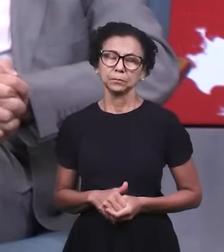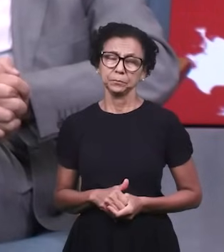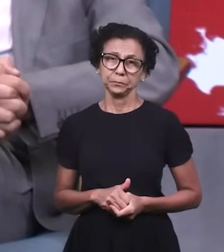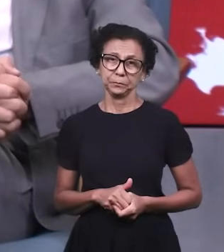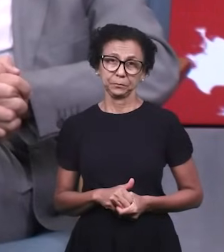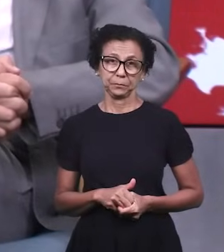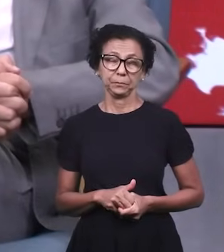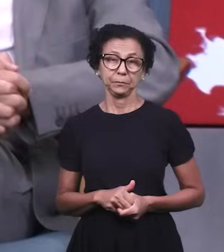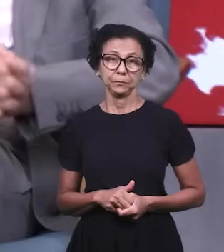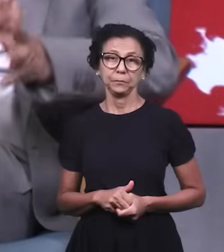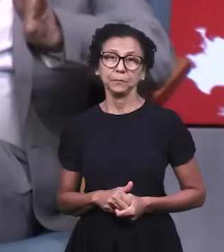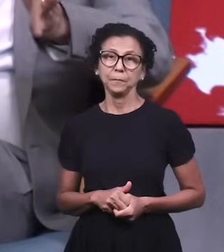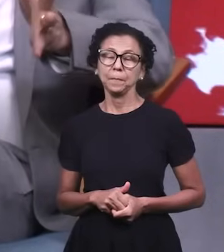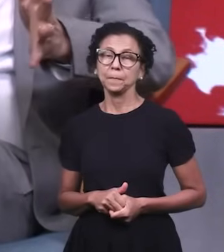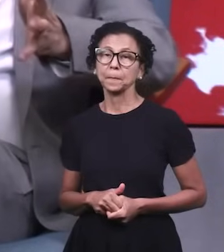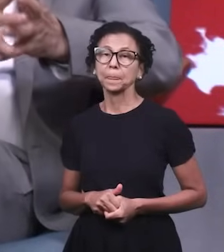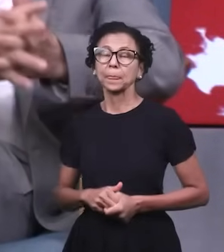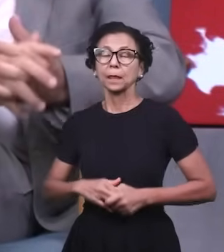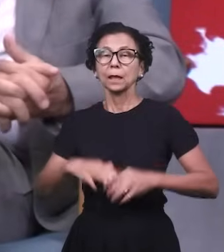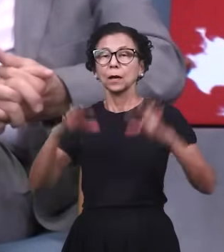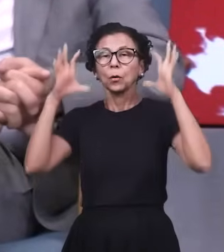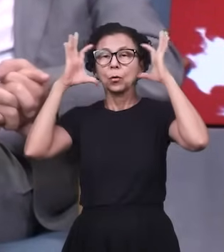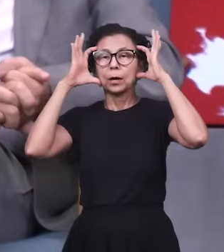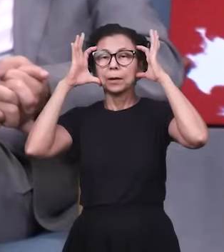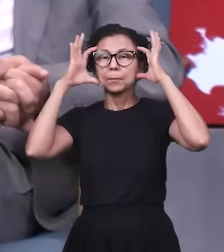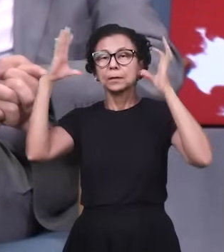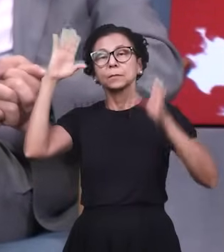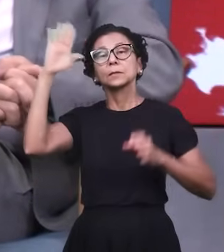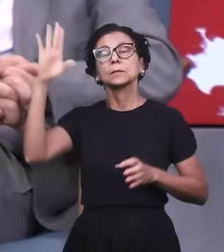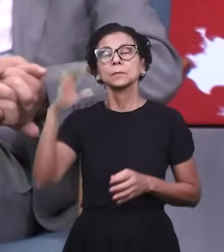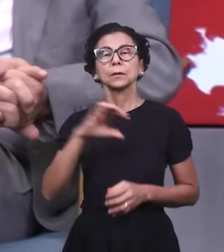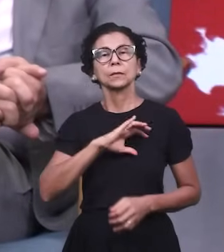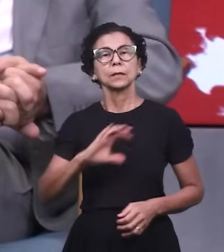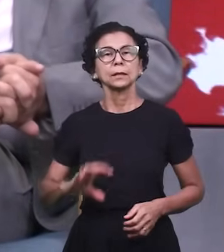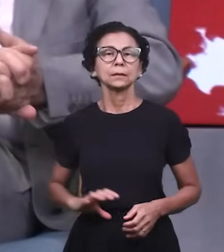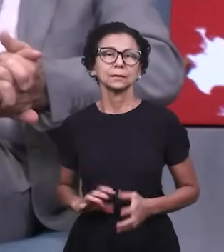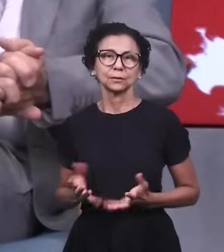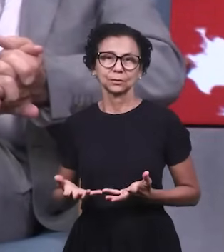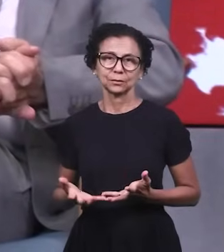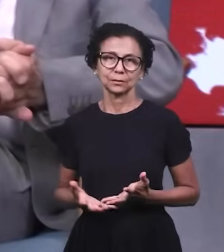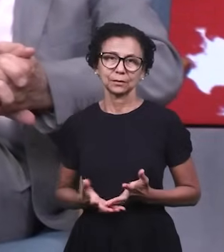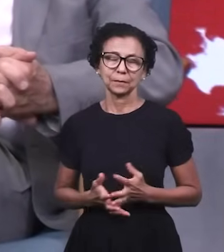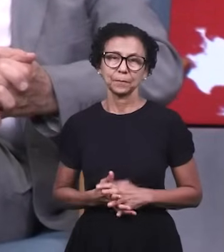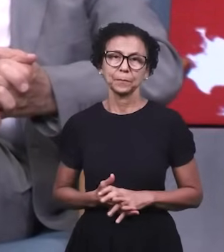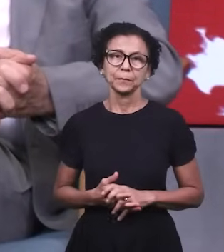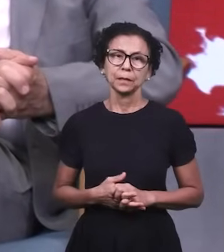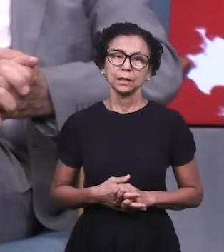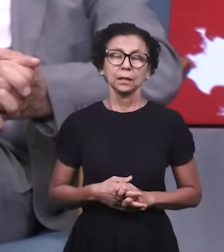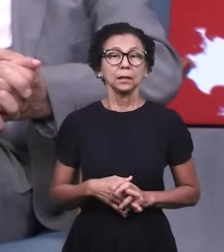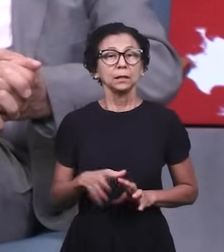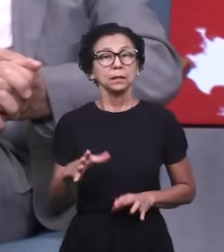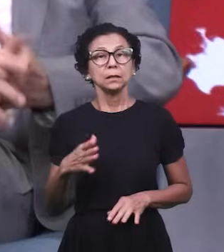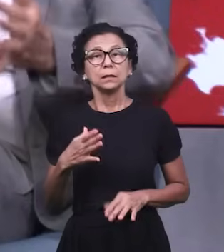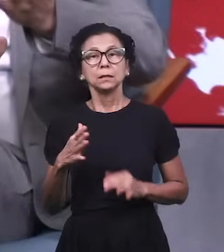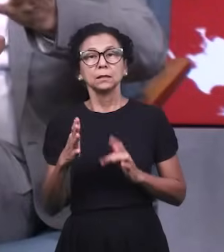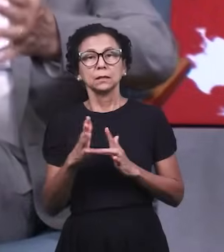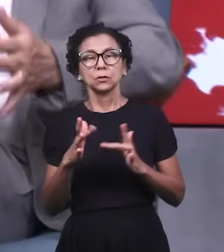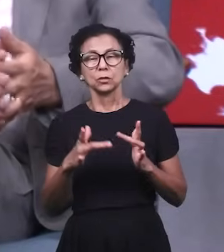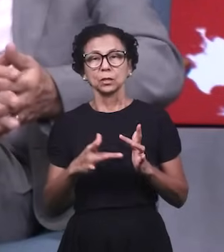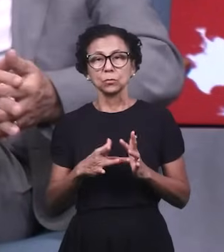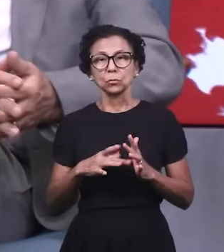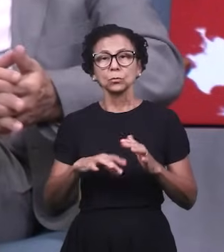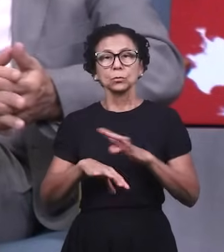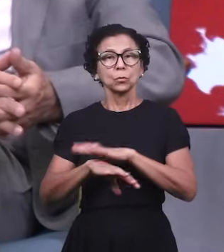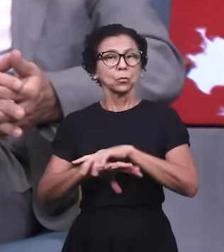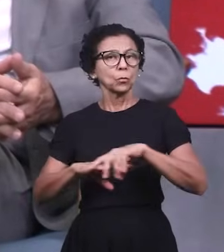detalhes, mas a cura do homem da mão mirrada é um ensino. Tanto que Jesus, quando curou